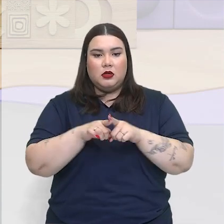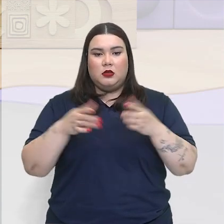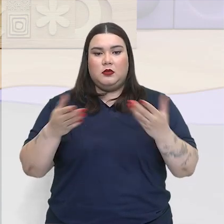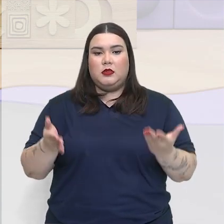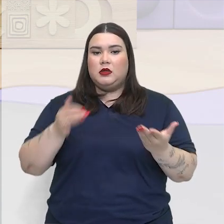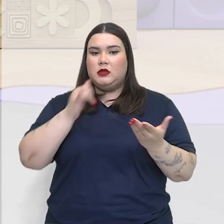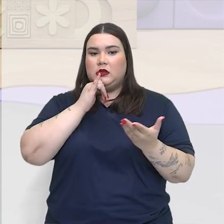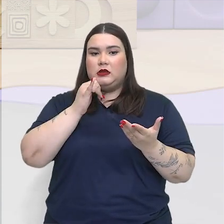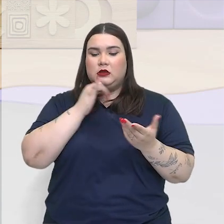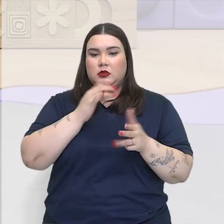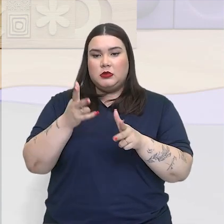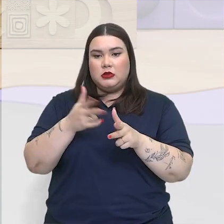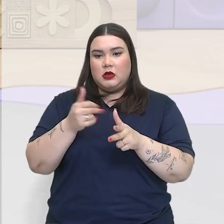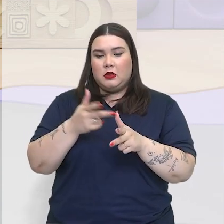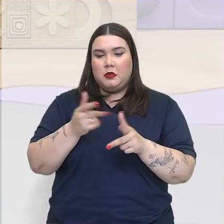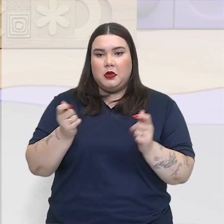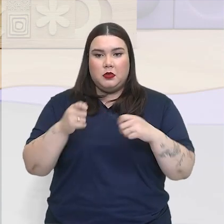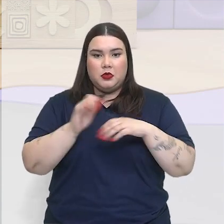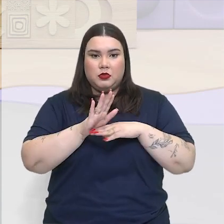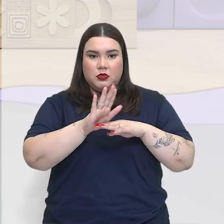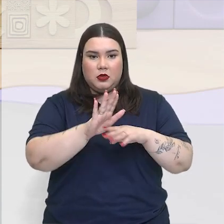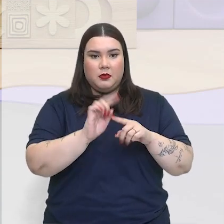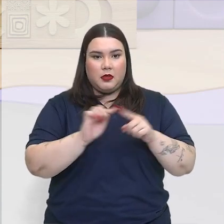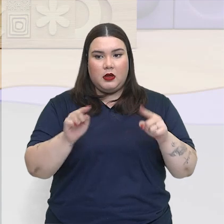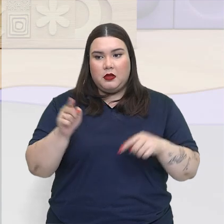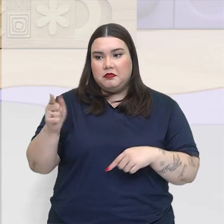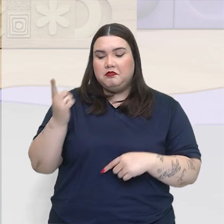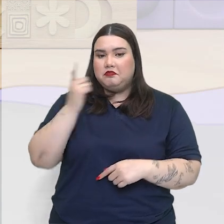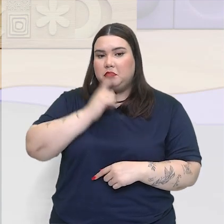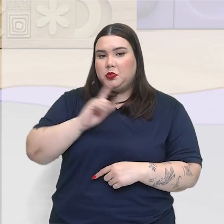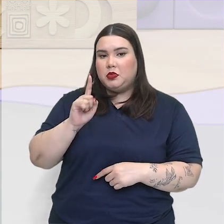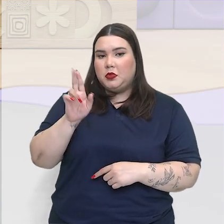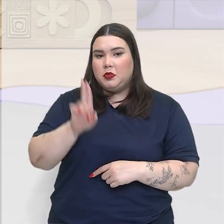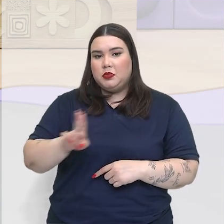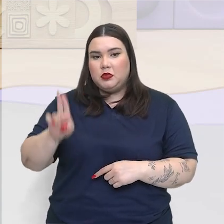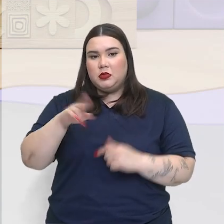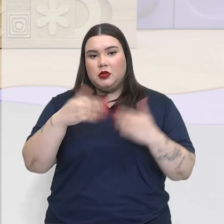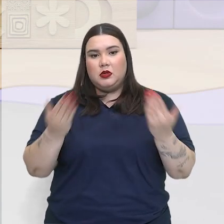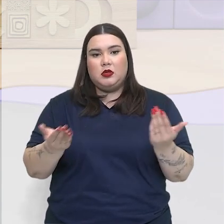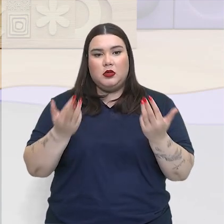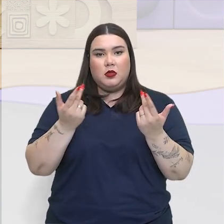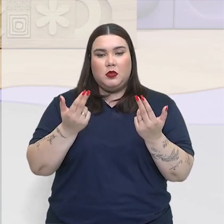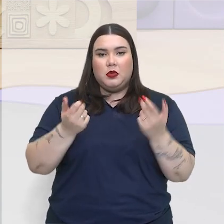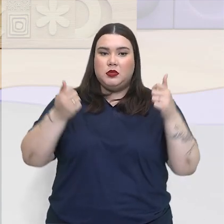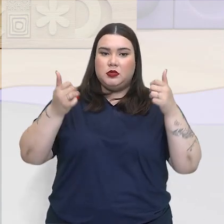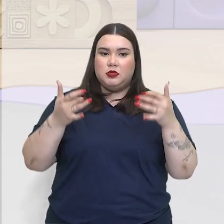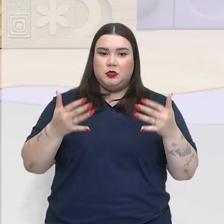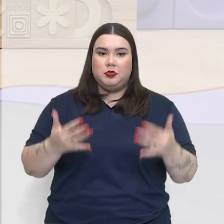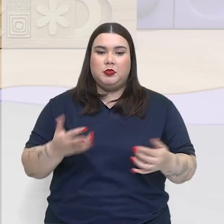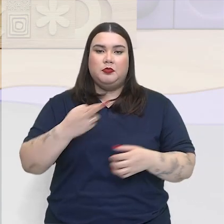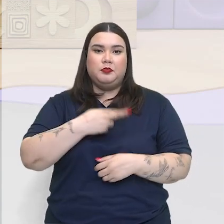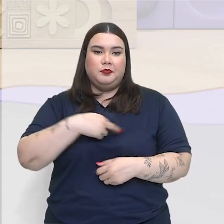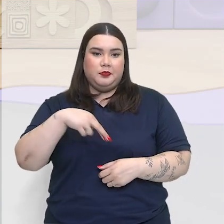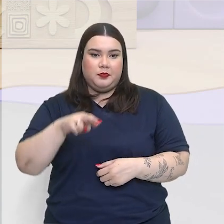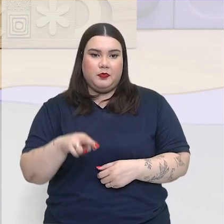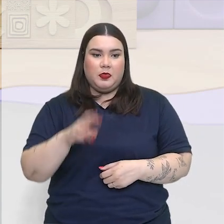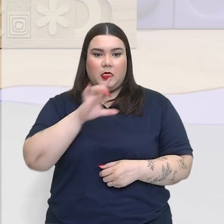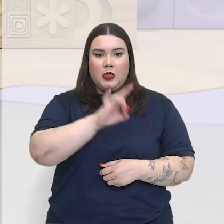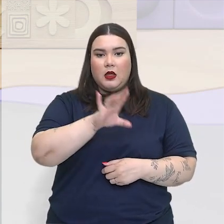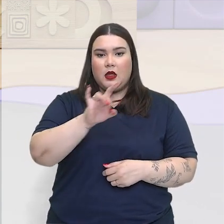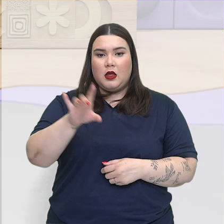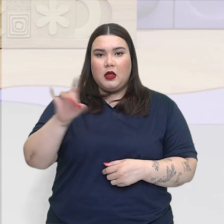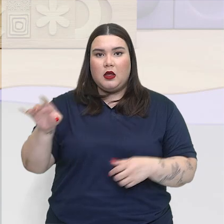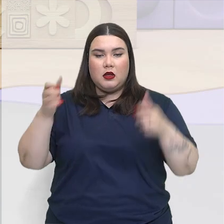de repente, um sapato pode servir para você, mas para outra pessoa pode não servir. A mesma coisa são as explicações religiosas.